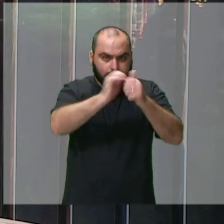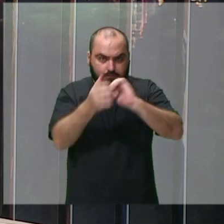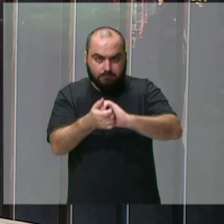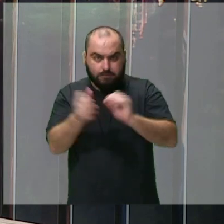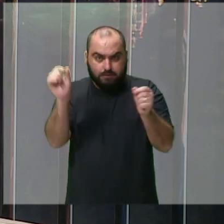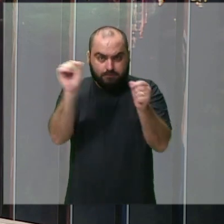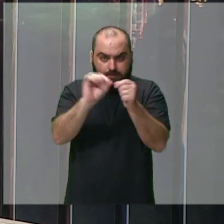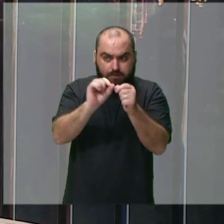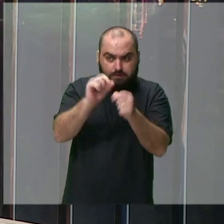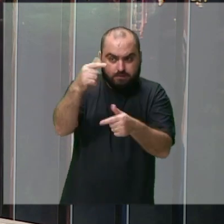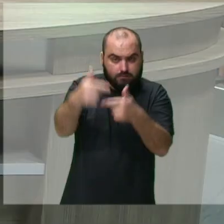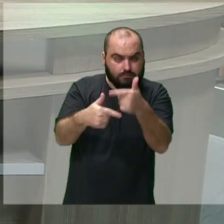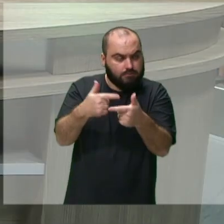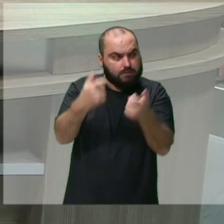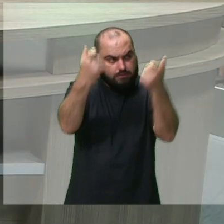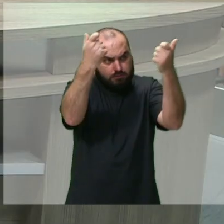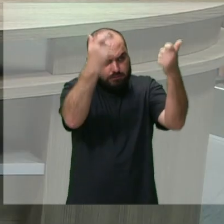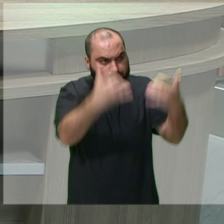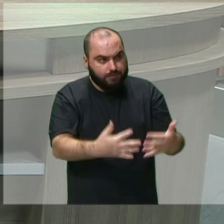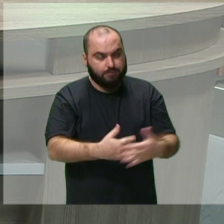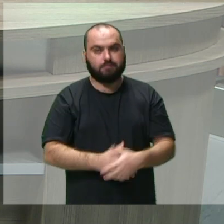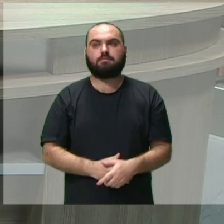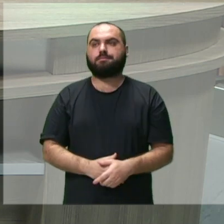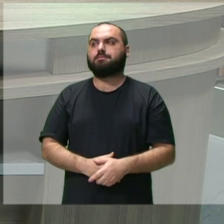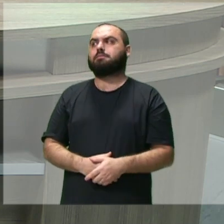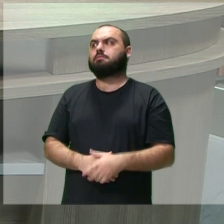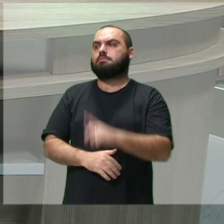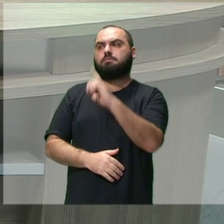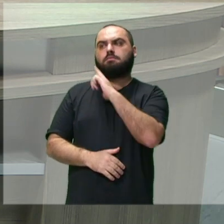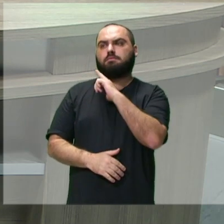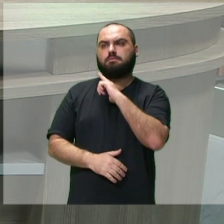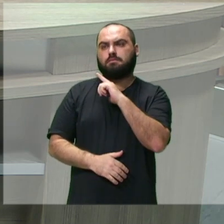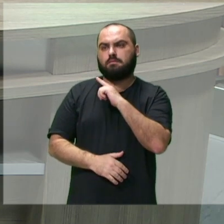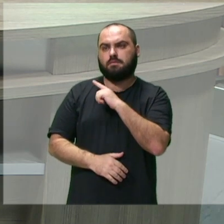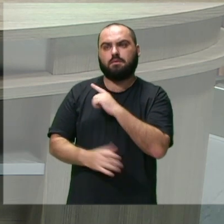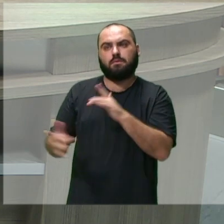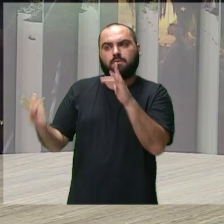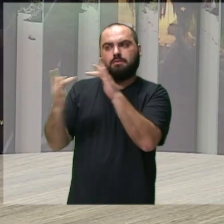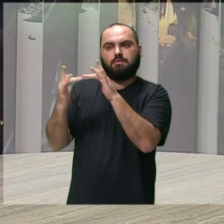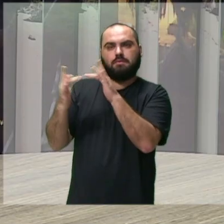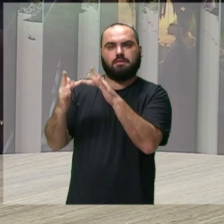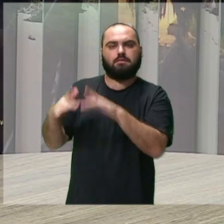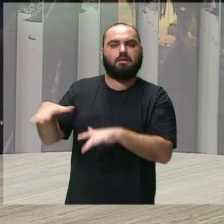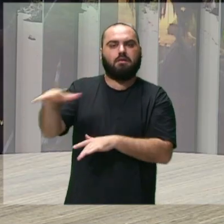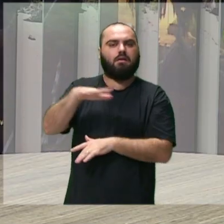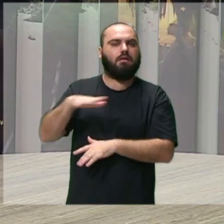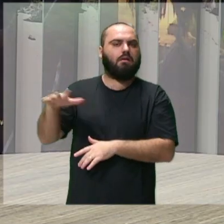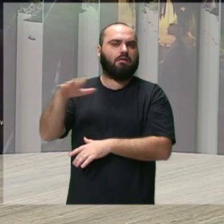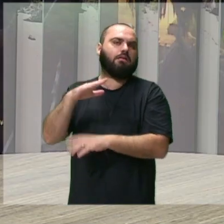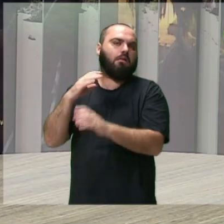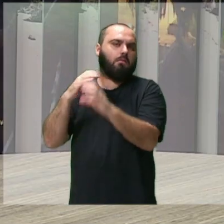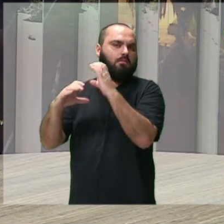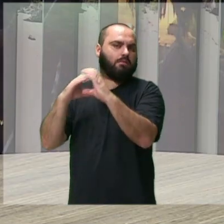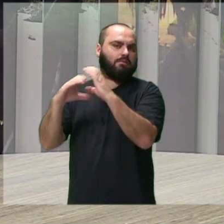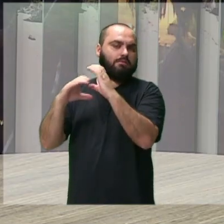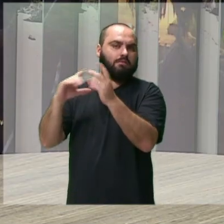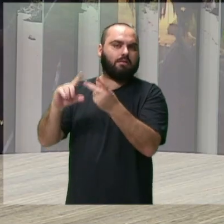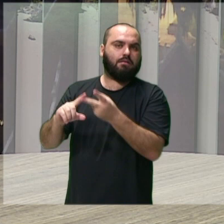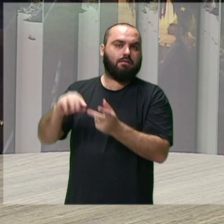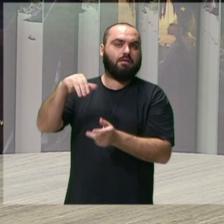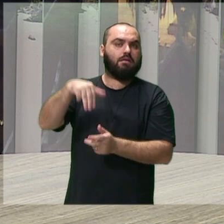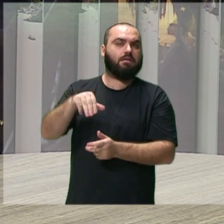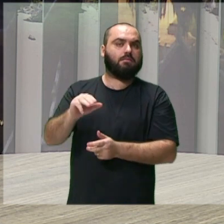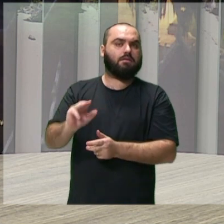essa composição. Como é que é isso? Eu também tive uma vivência por essa área, né? Da publicidade, da comunicação, do marketing,